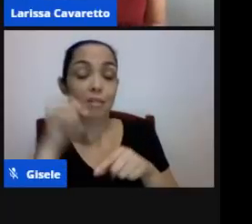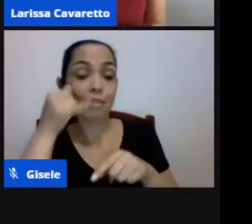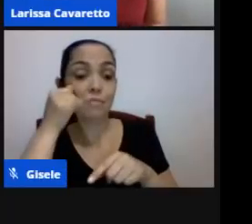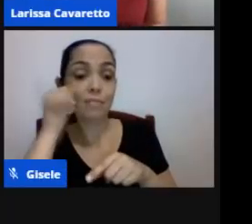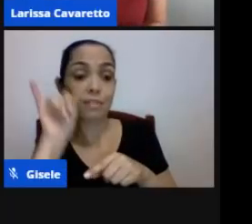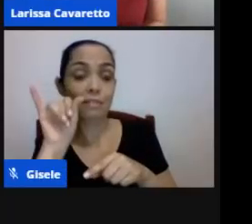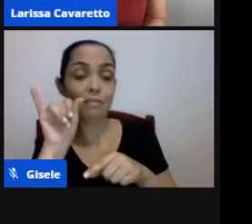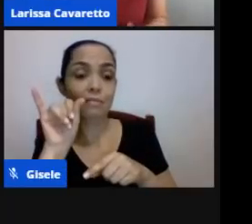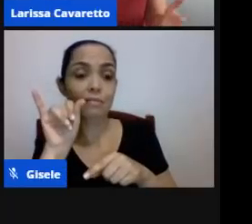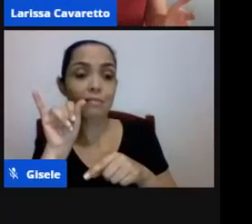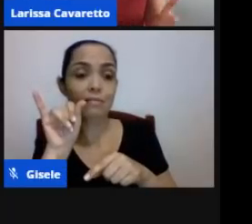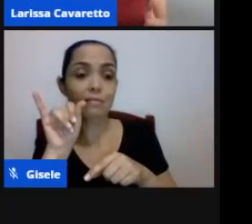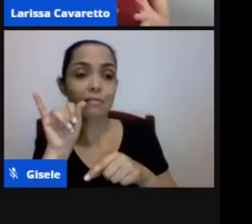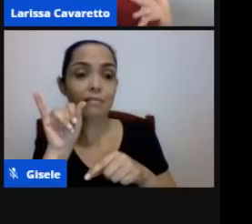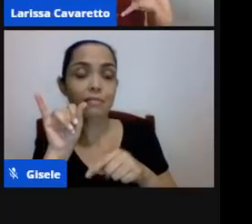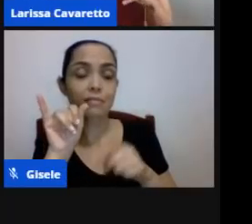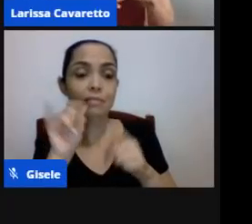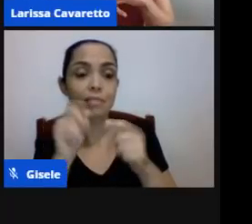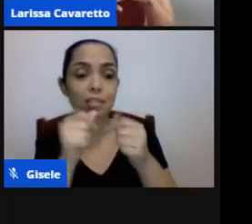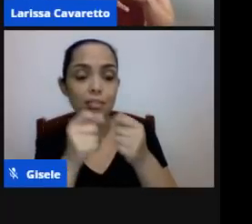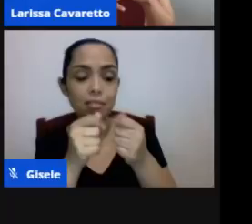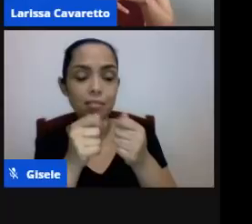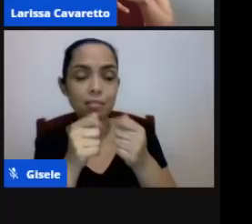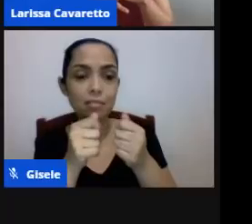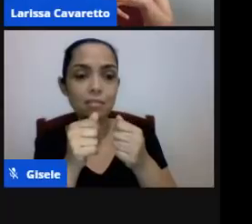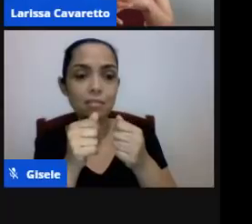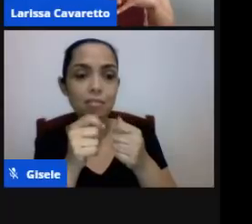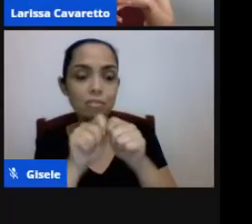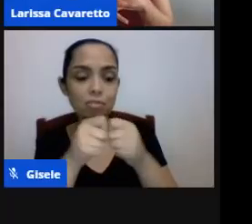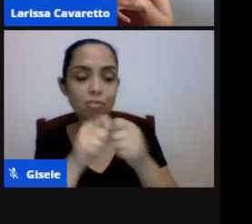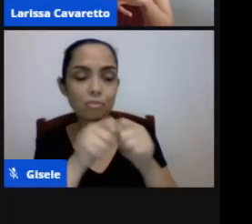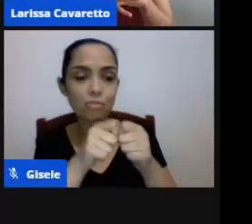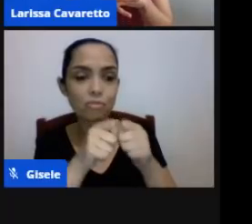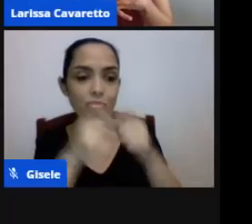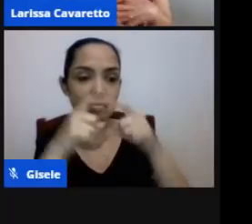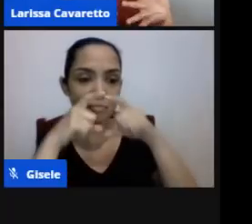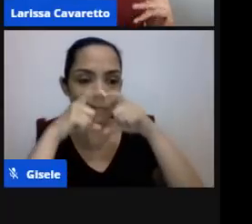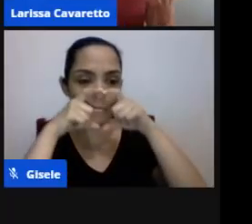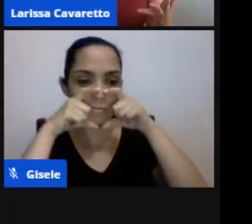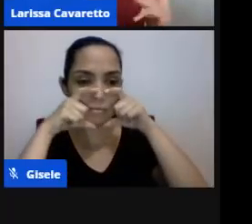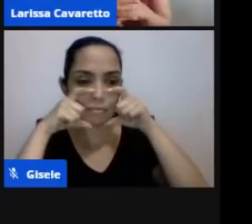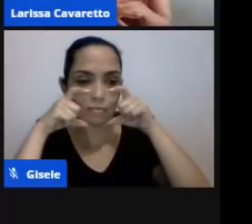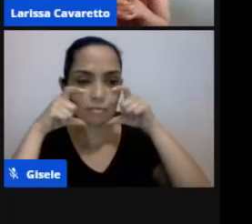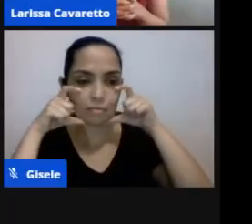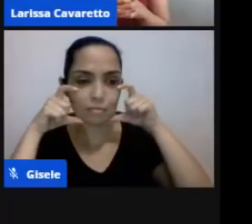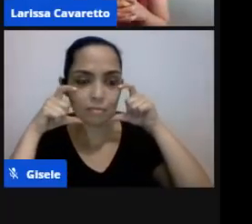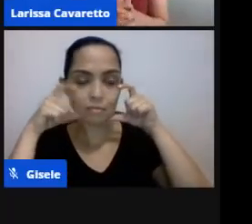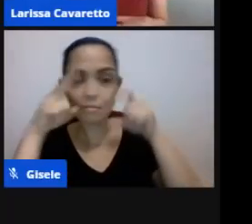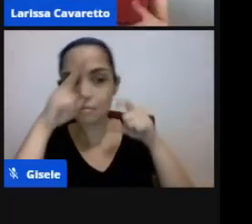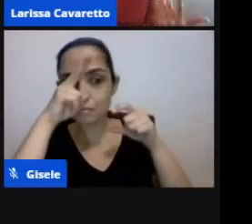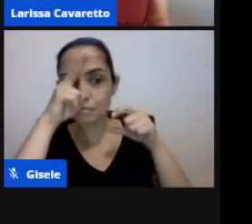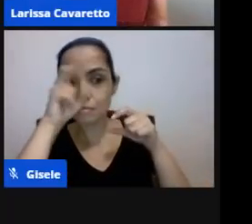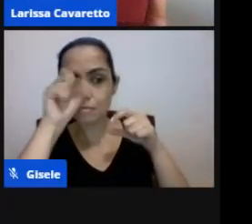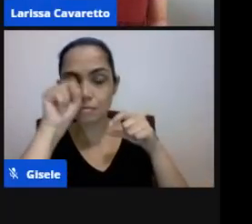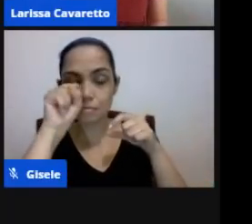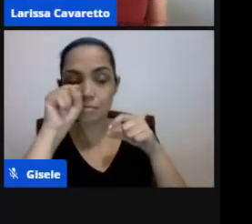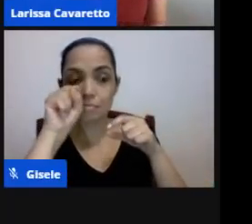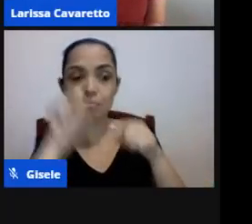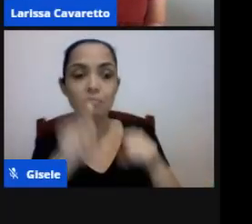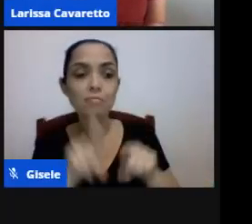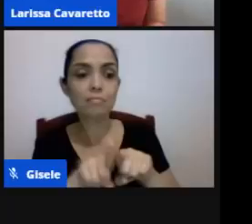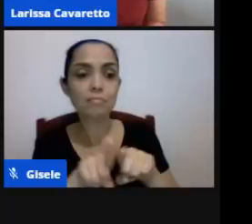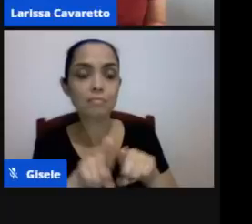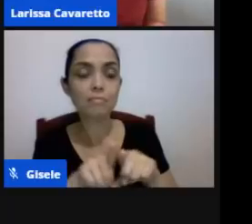forma. Então, tem que ser tecidos que a gente fala que tem a trama bastante junta, bastante fechada. Então, esses tecidos que são mais fechados, eles acabam